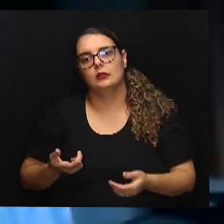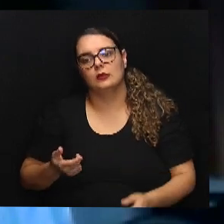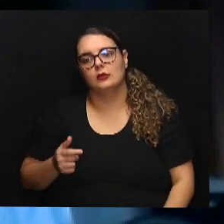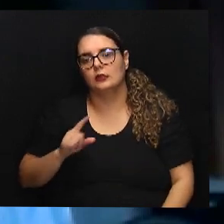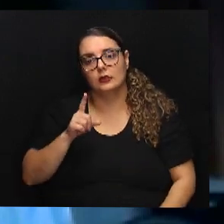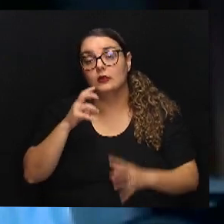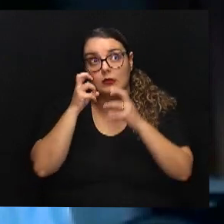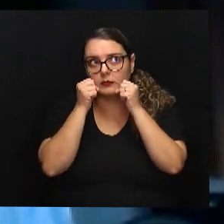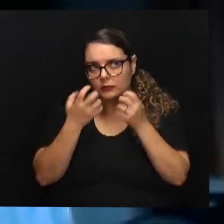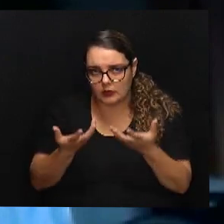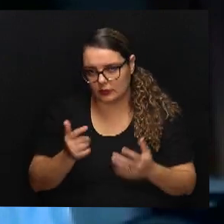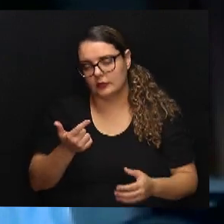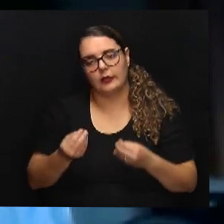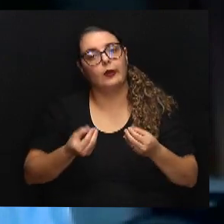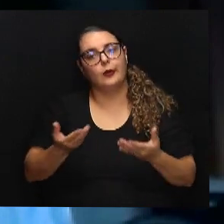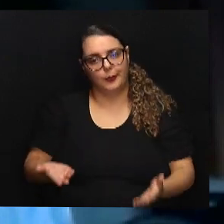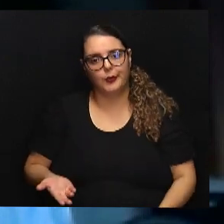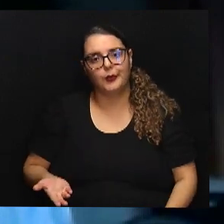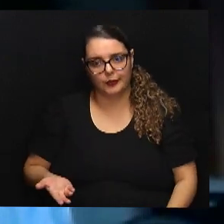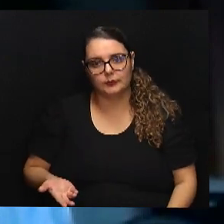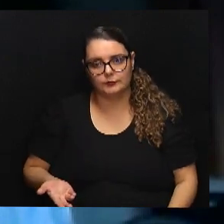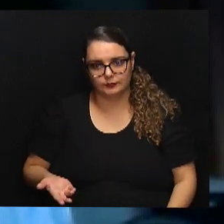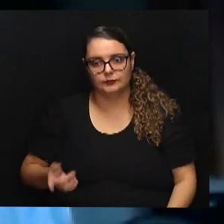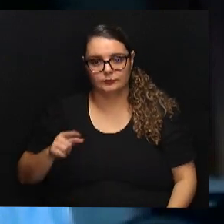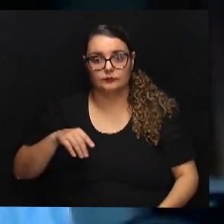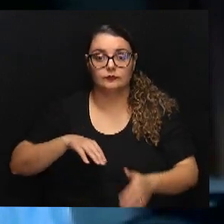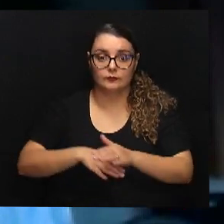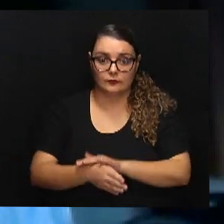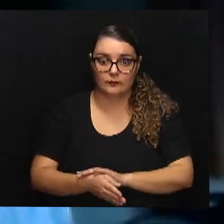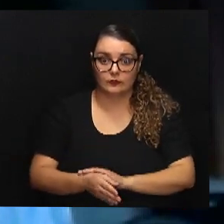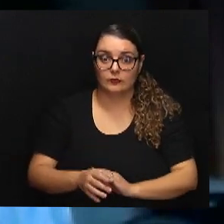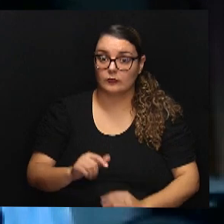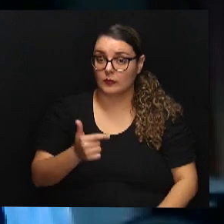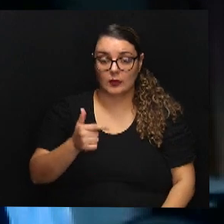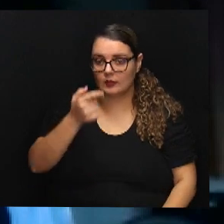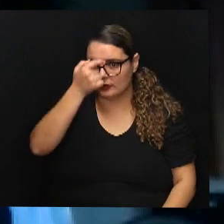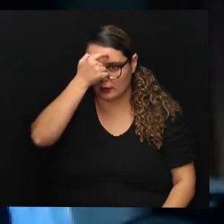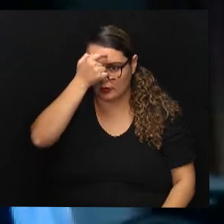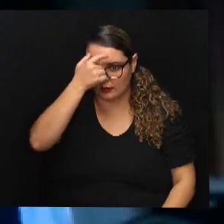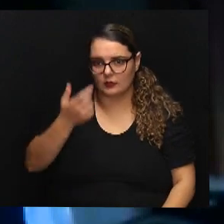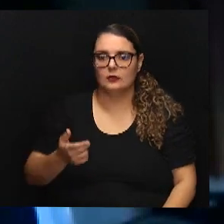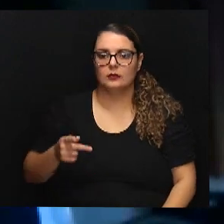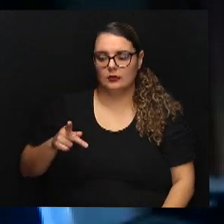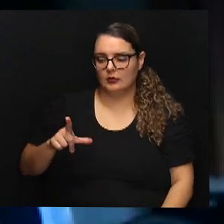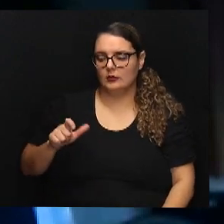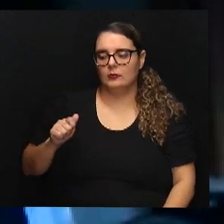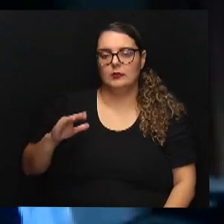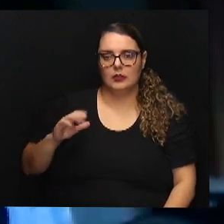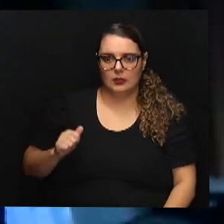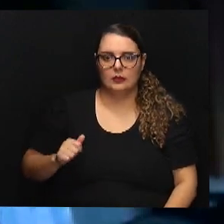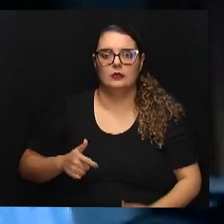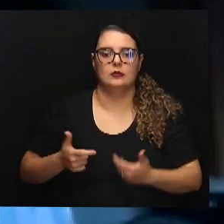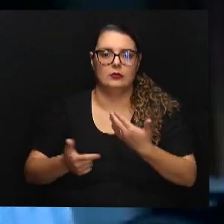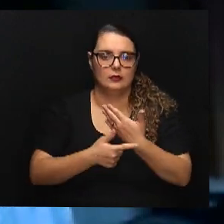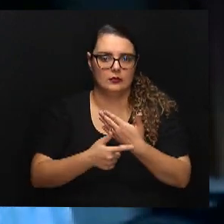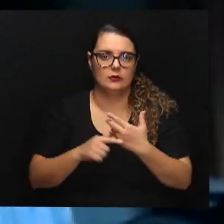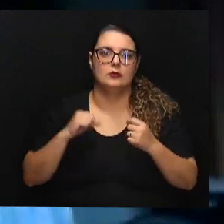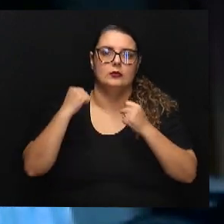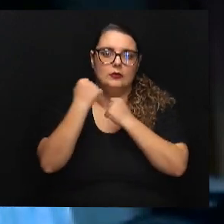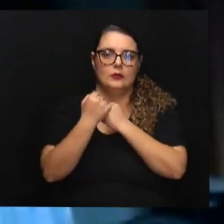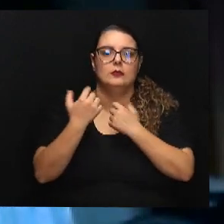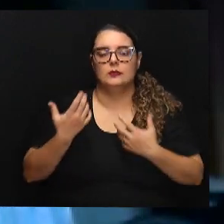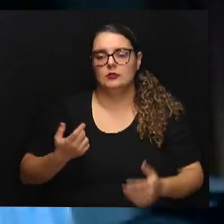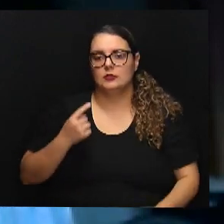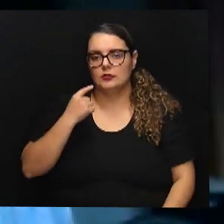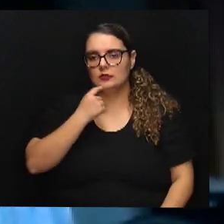não tem como a gente falar assim, olha, não aperta os dentes, né? Porque é um hábito inconsciente. Então a placa tem um